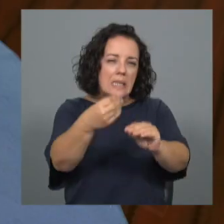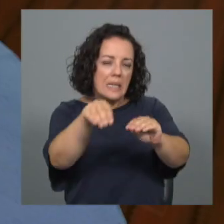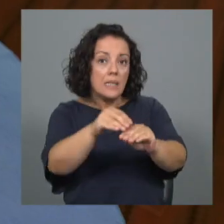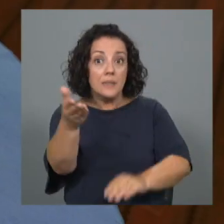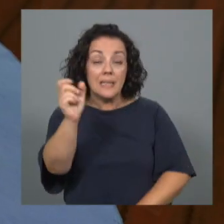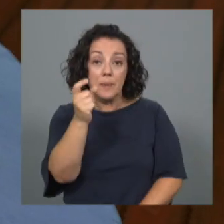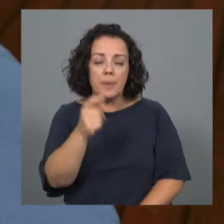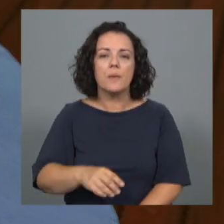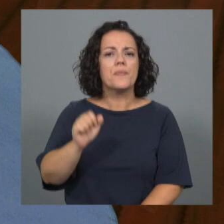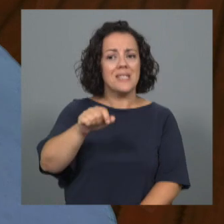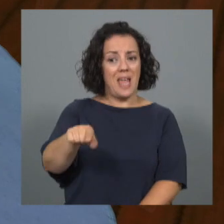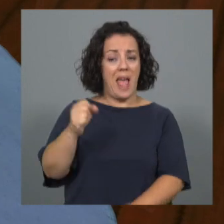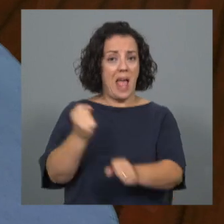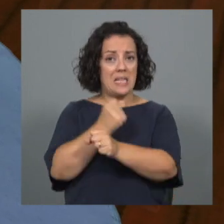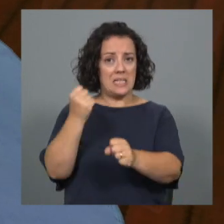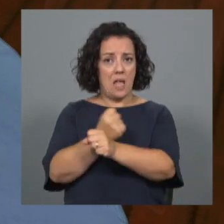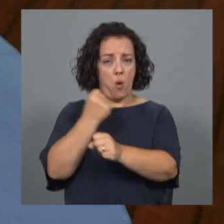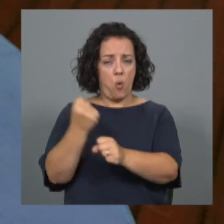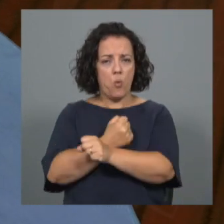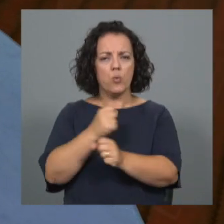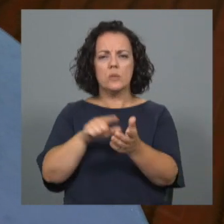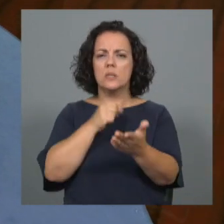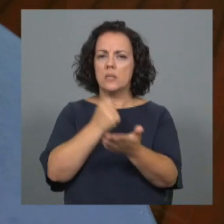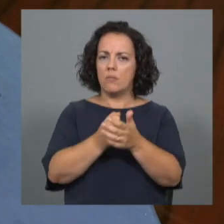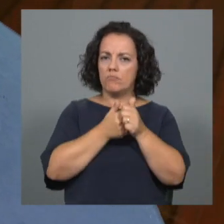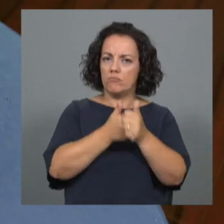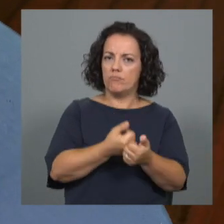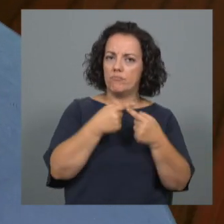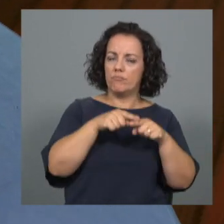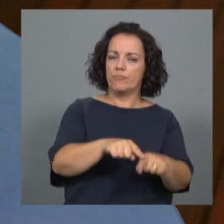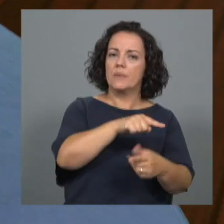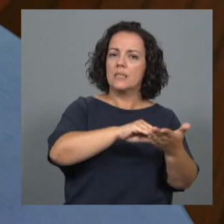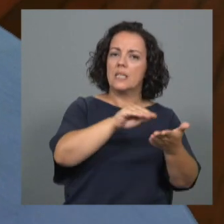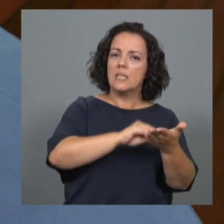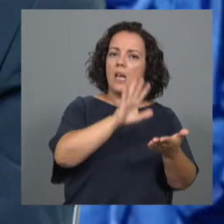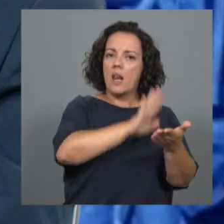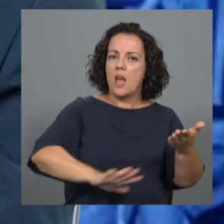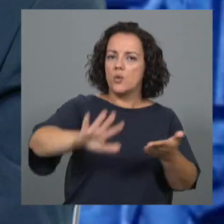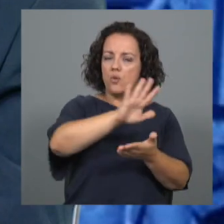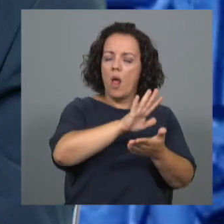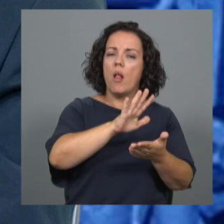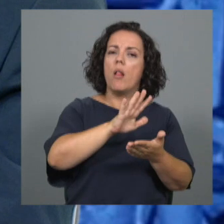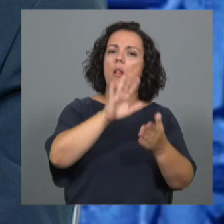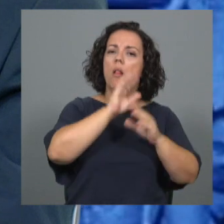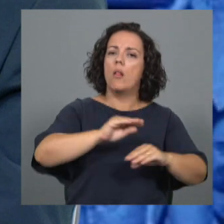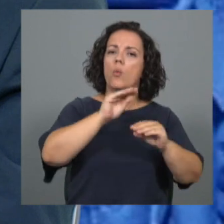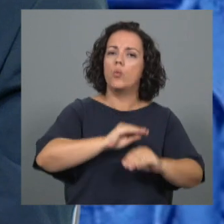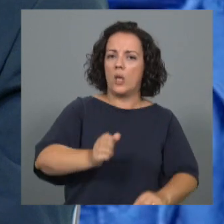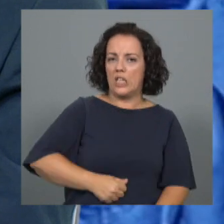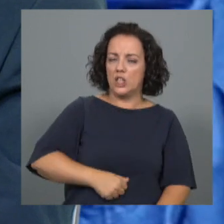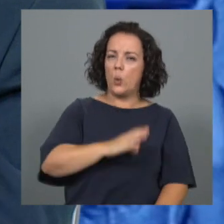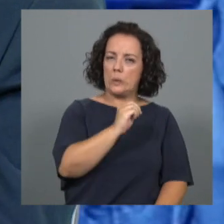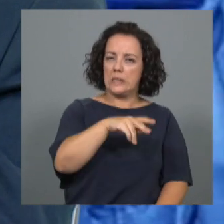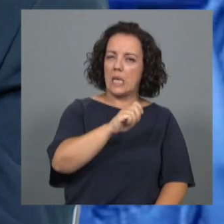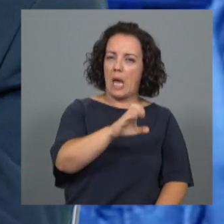estas ações sempre em sintonia com o Secretariado Nacional de Educação Cristã, com o SNEC. E isso é muito importante, tem sido